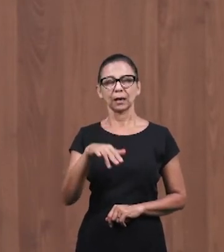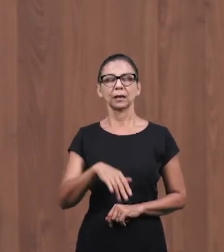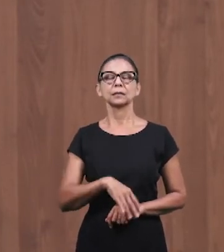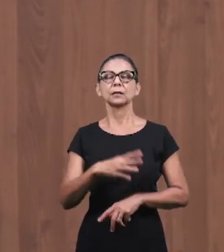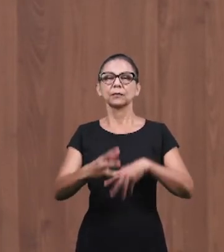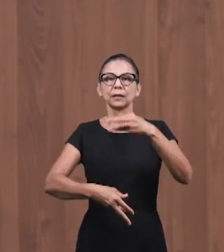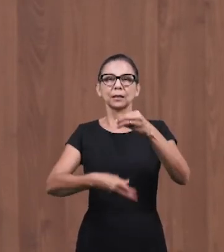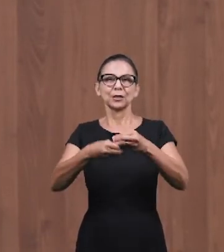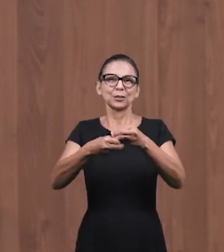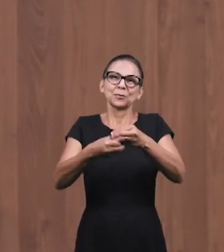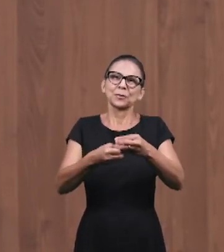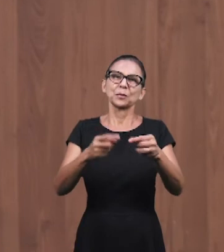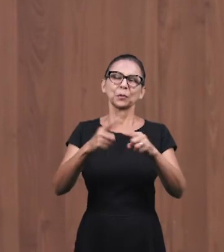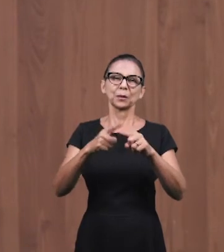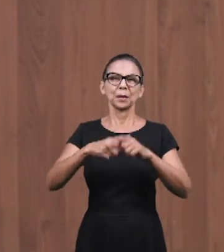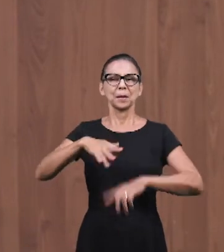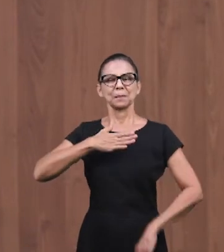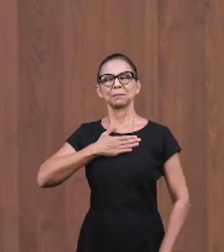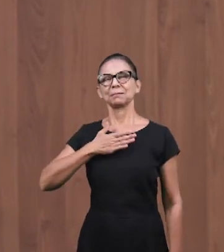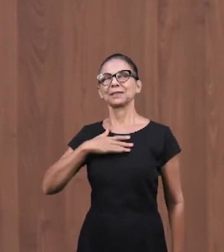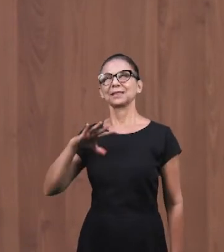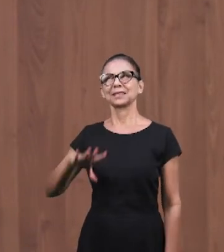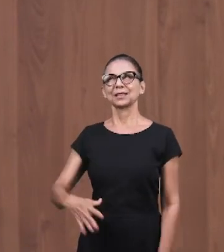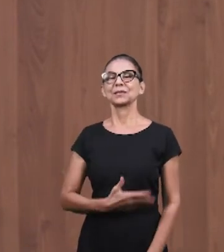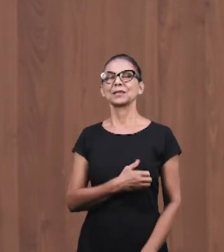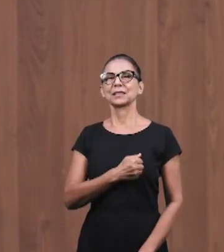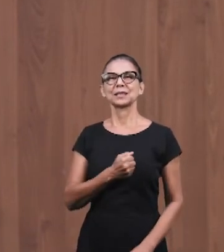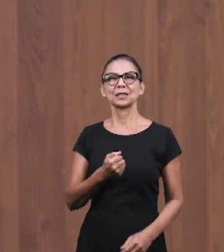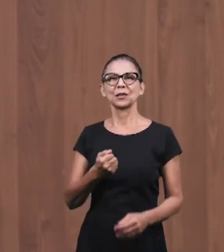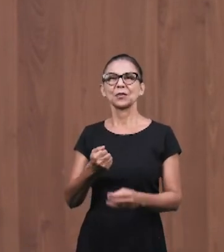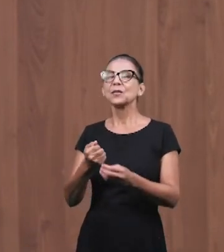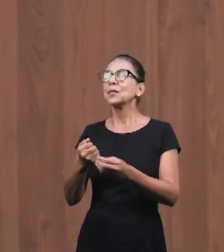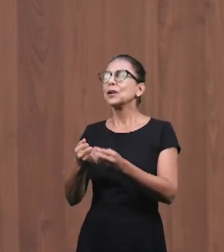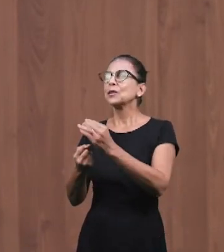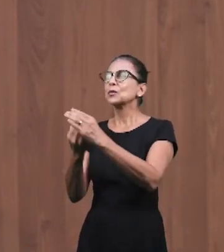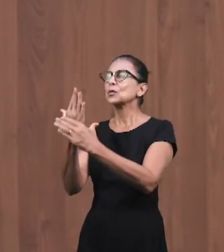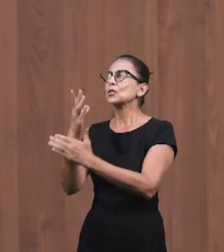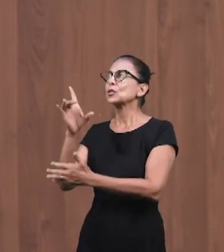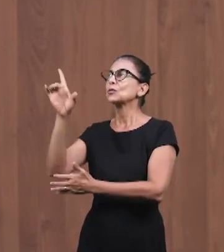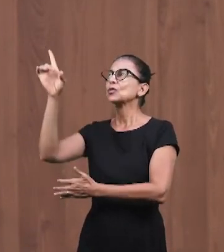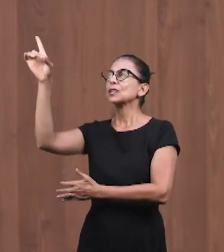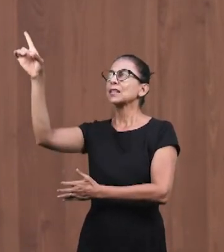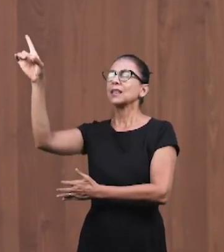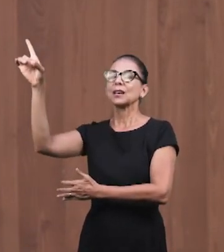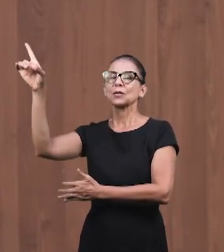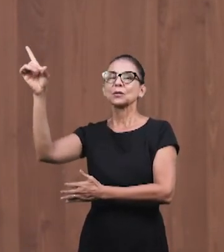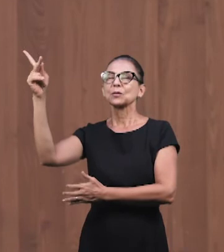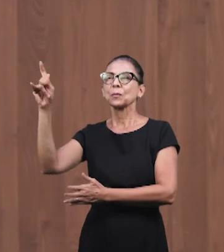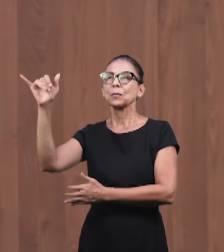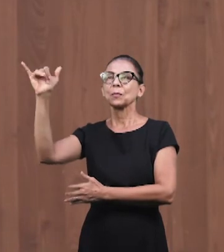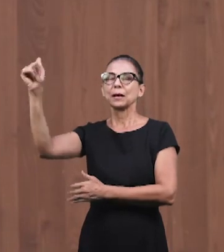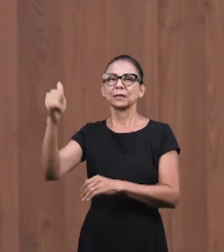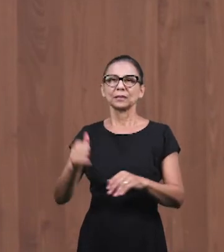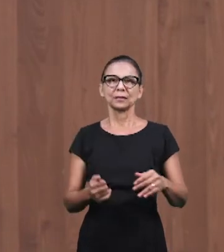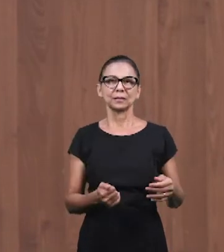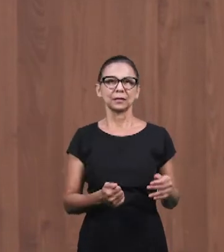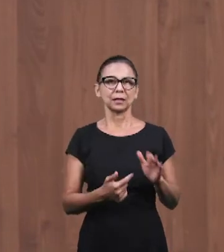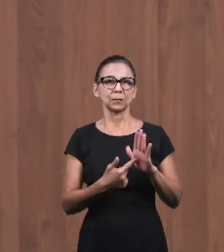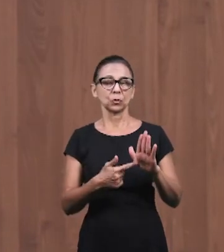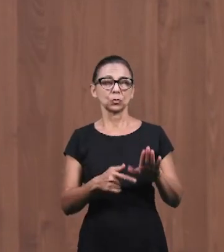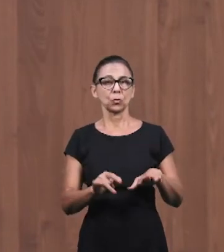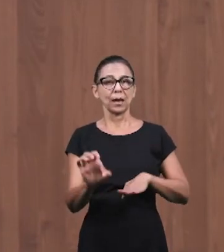afirmando que a minha salvação veio de Deus, o Pai, ao citar Efésios, capítulo 1, versículo